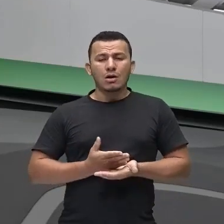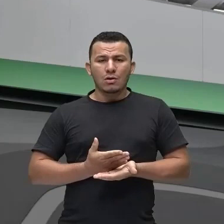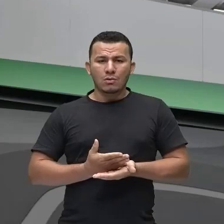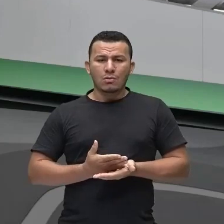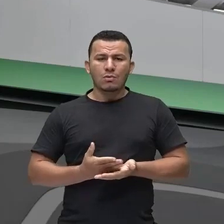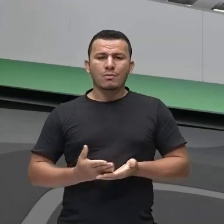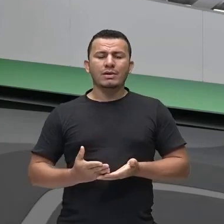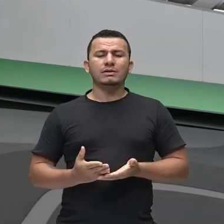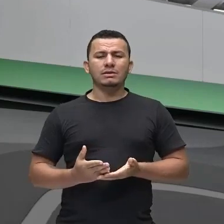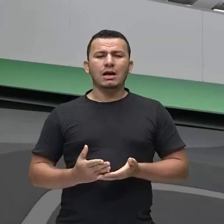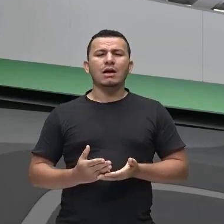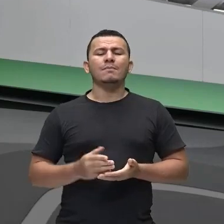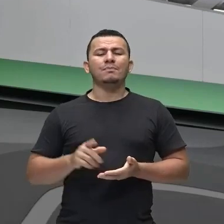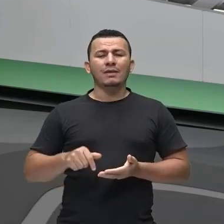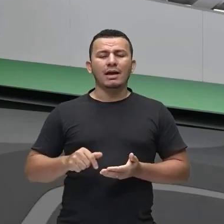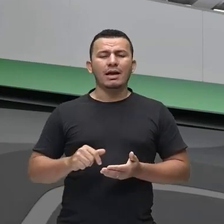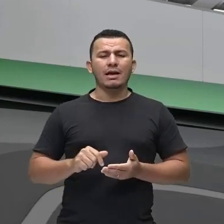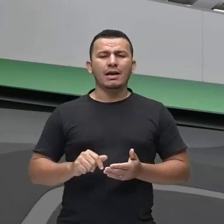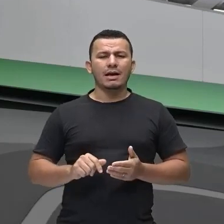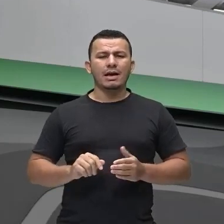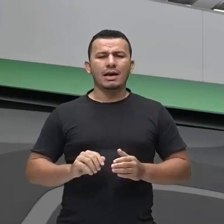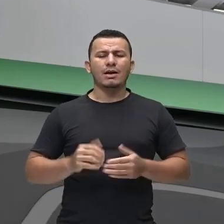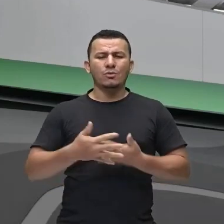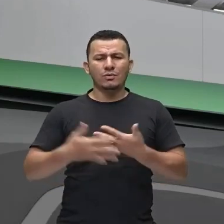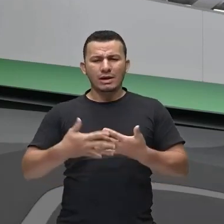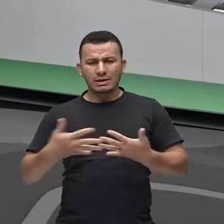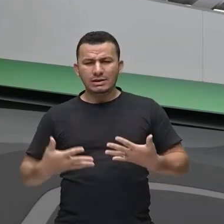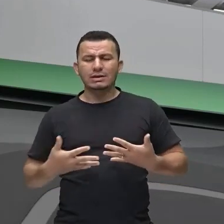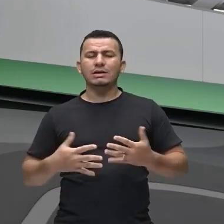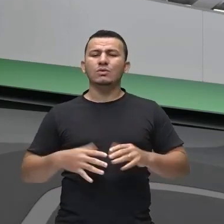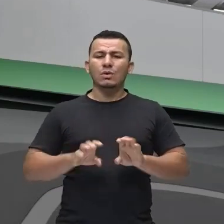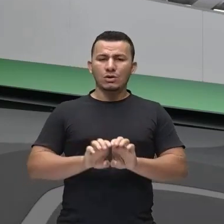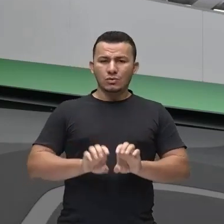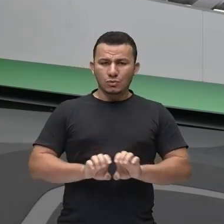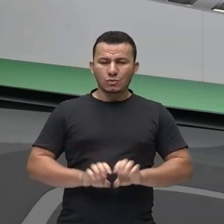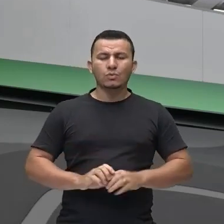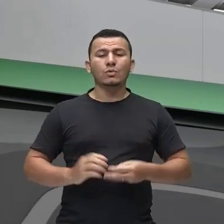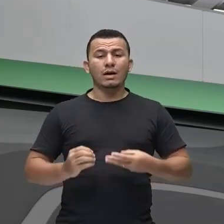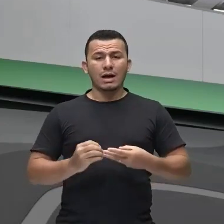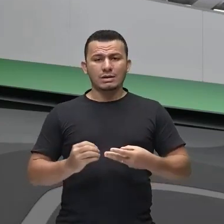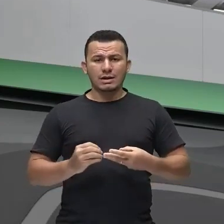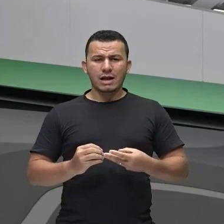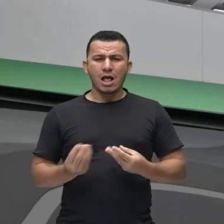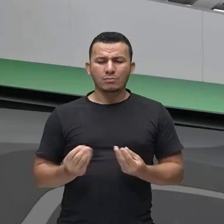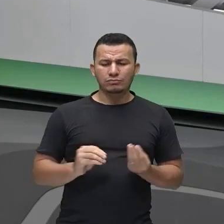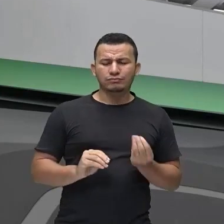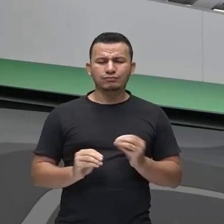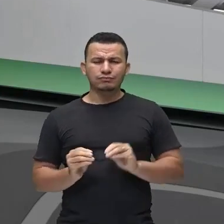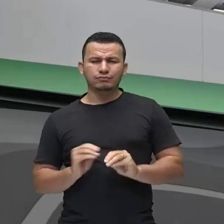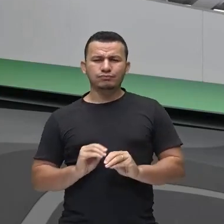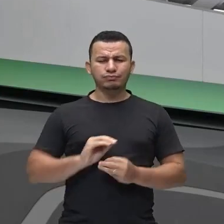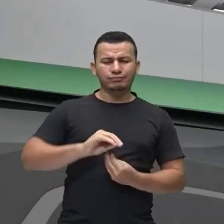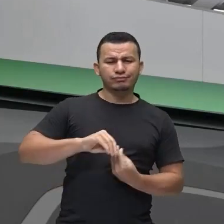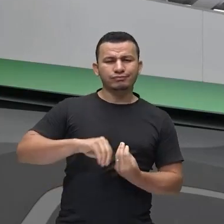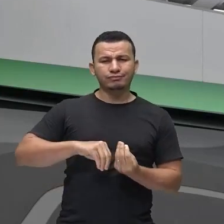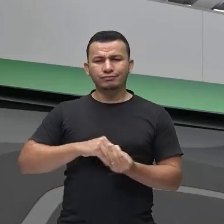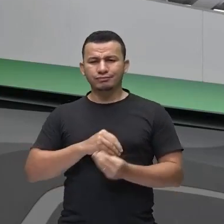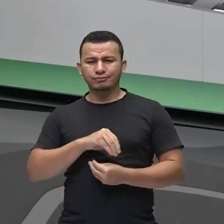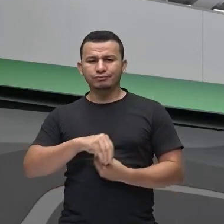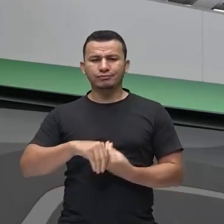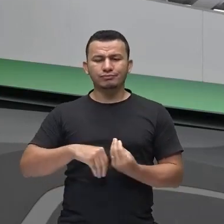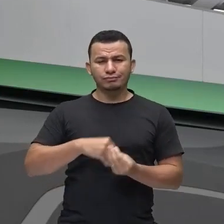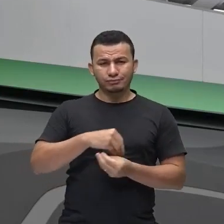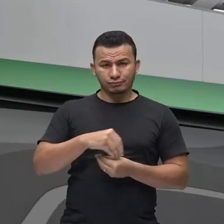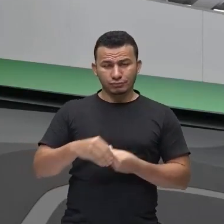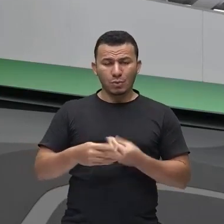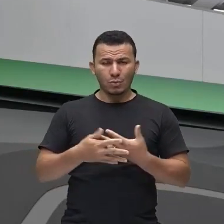de diferenciação, os tecidos, as células vão se formando, vão se especializando, formando os